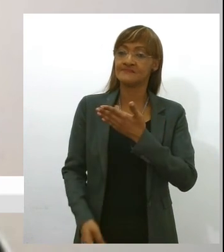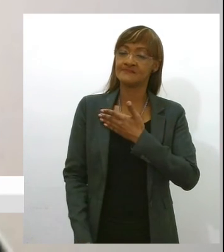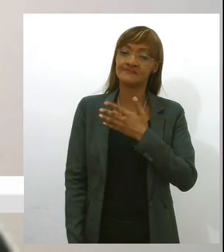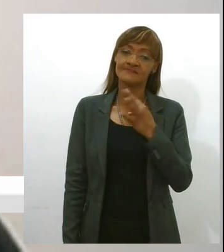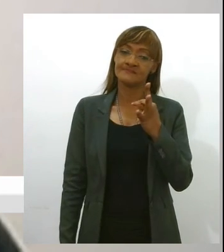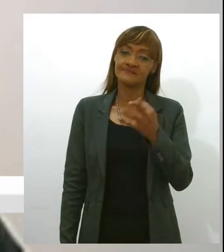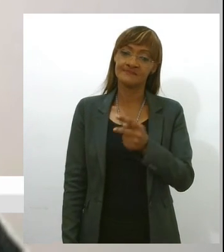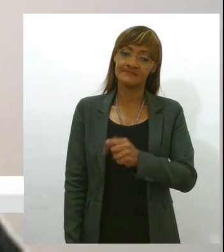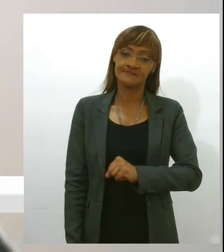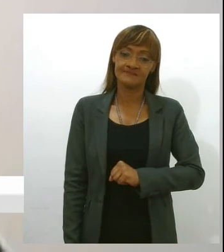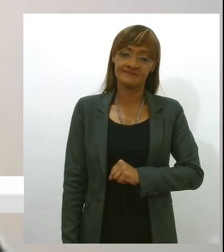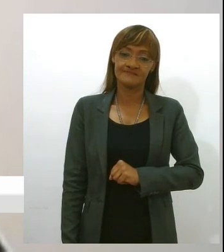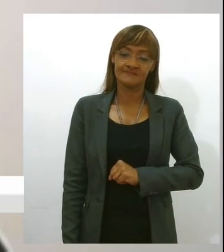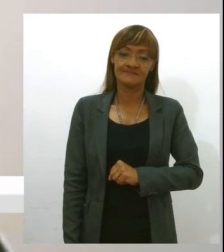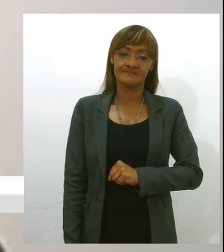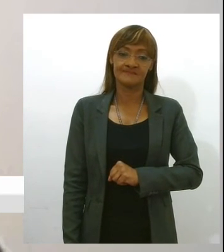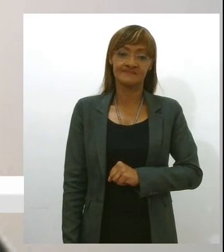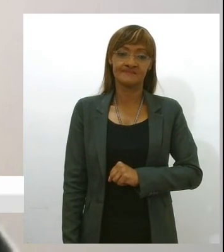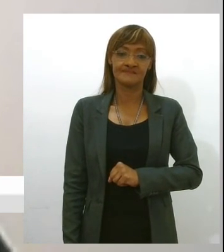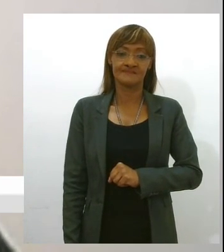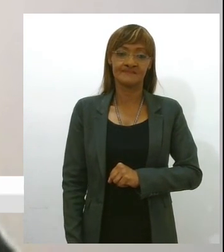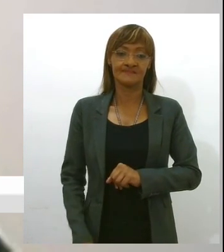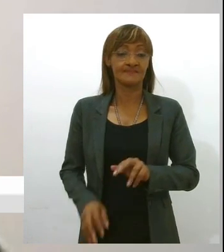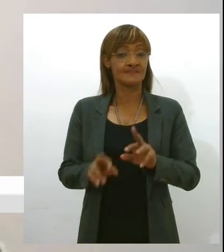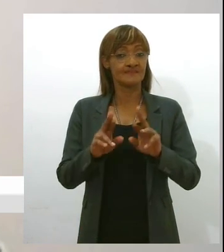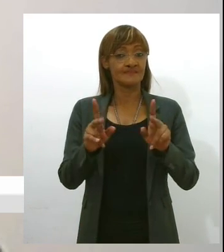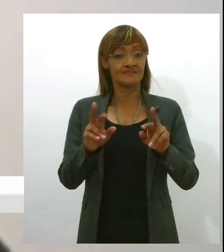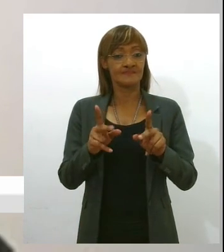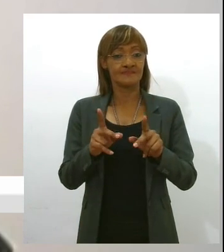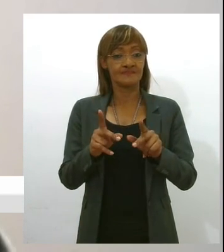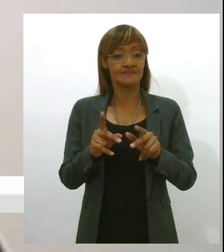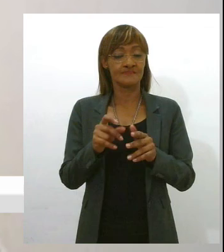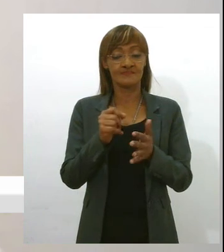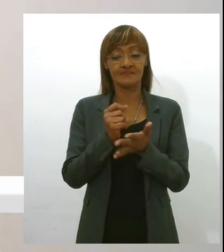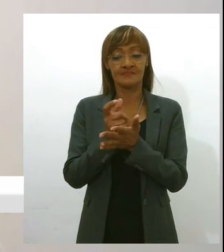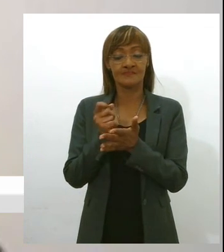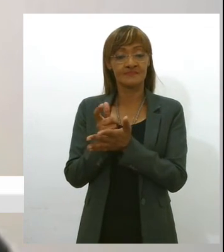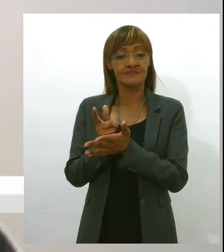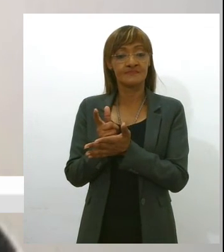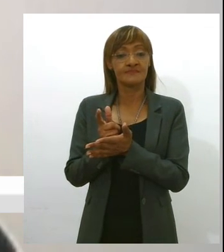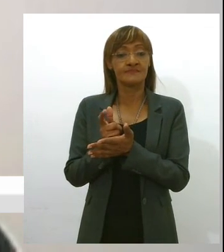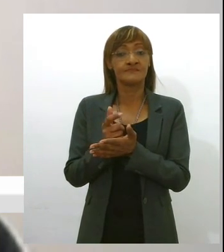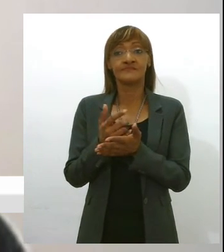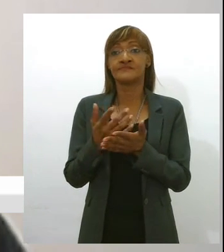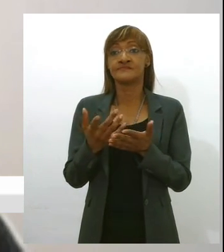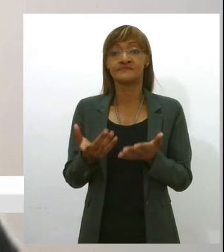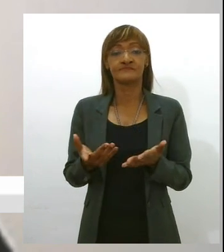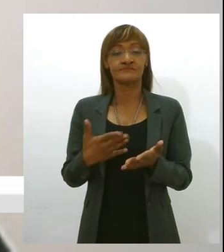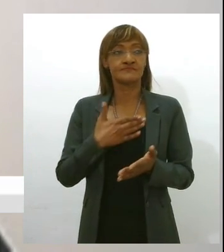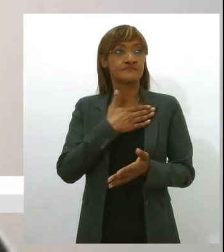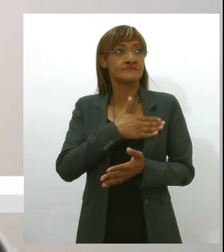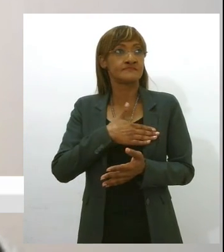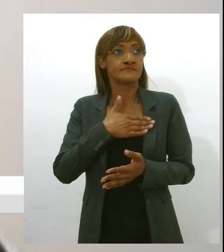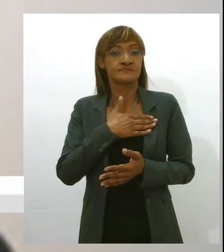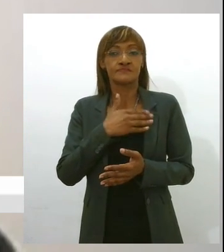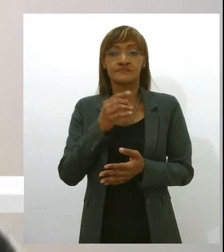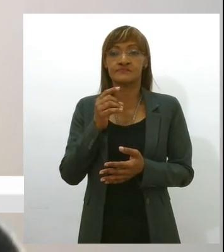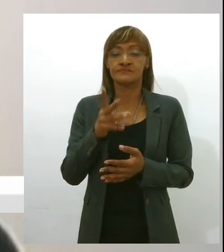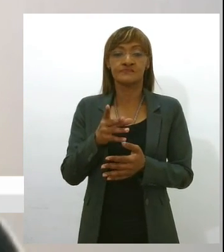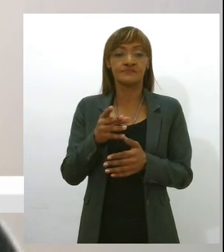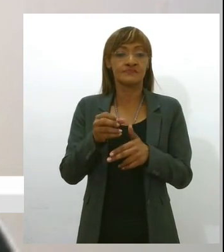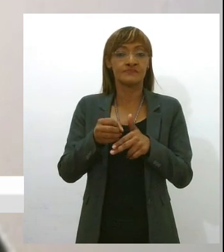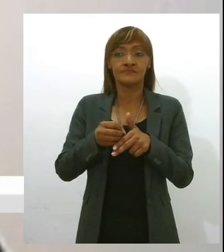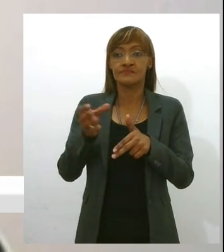simplesmente no consumo, né, naquele prazer oriundo apenas